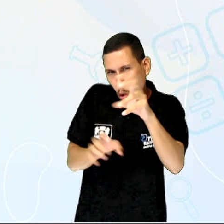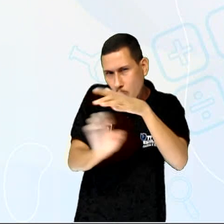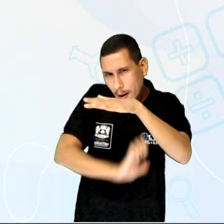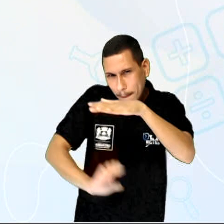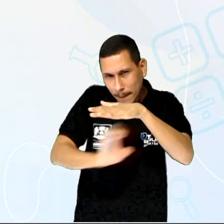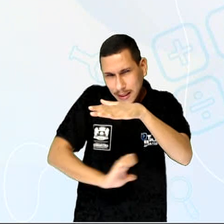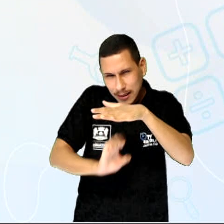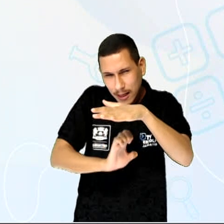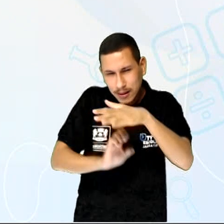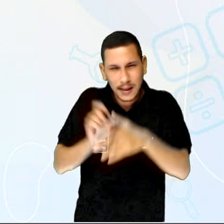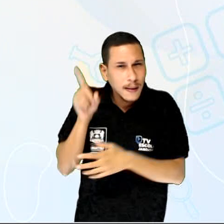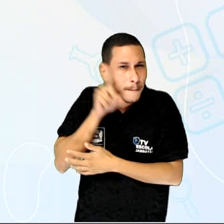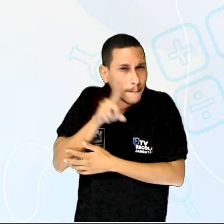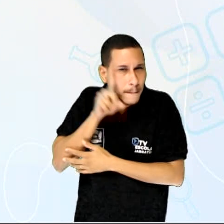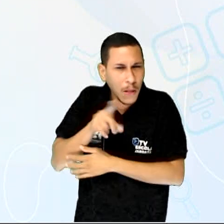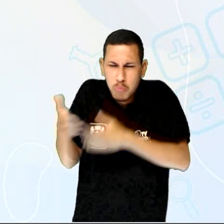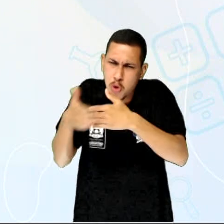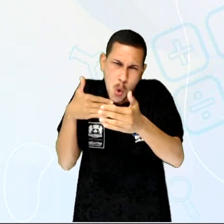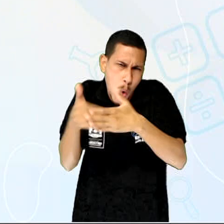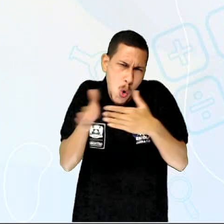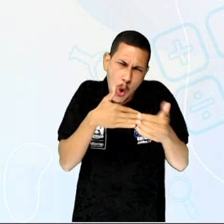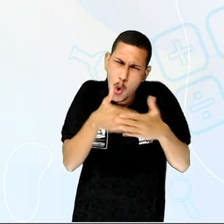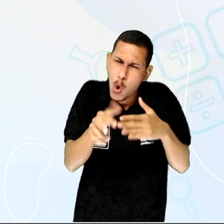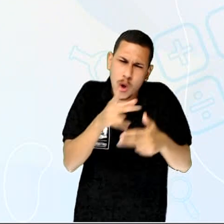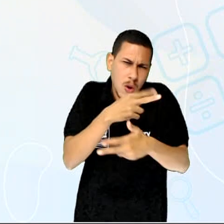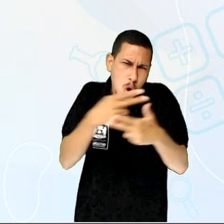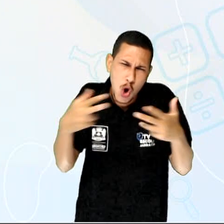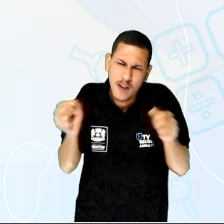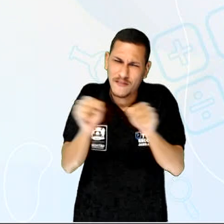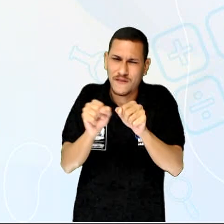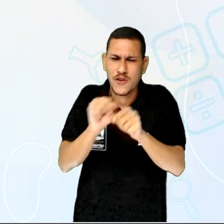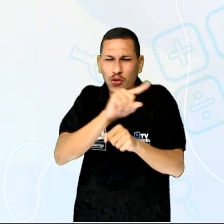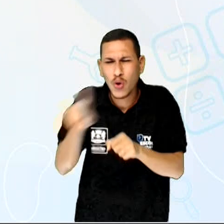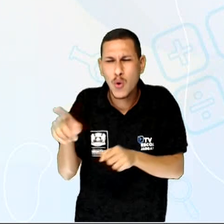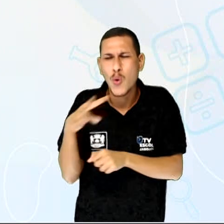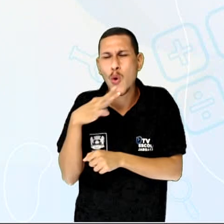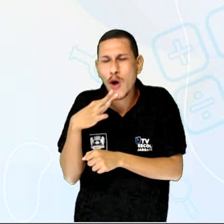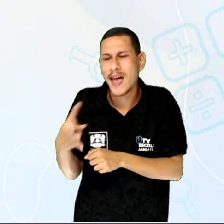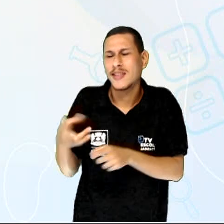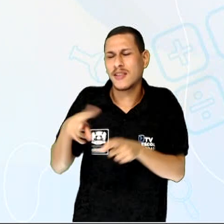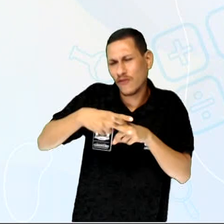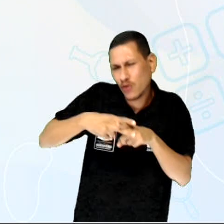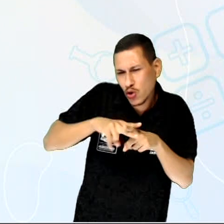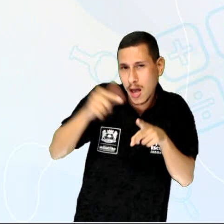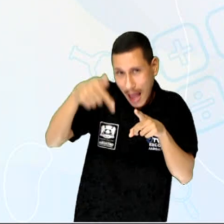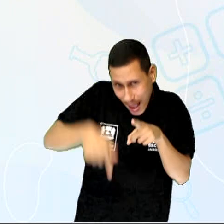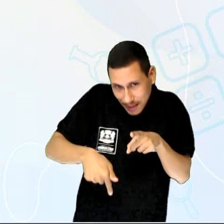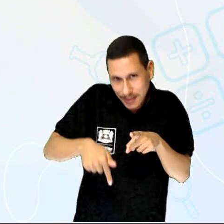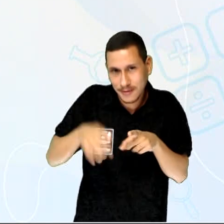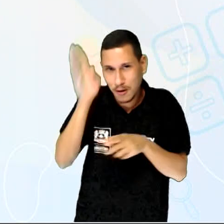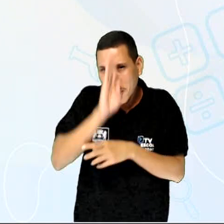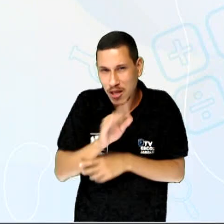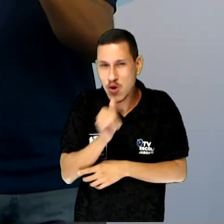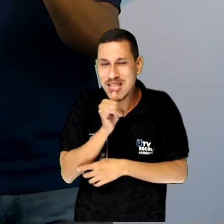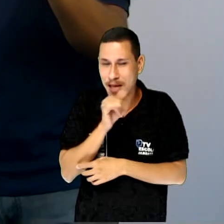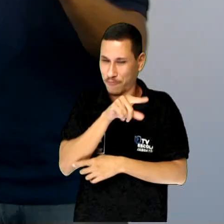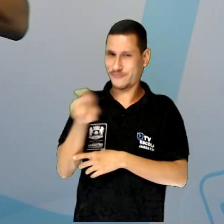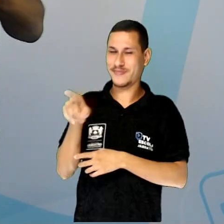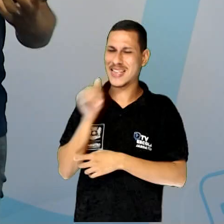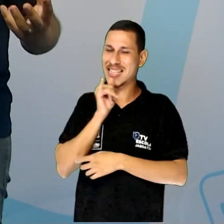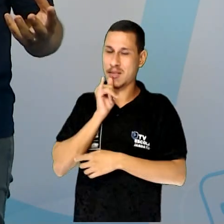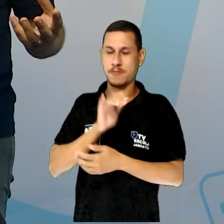norte-americanas de qualquer ramo de atividade que você conhece funcionando no Brasil. Eu vou dar um exemplo para